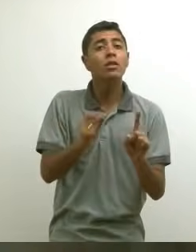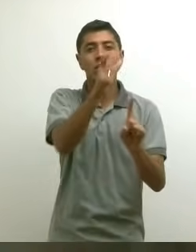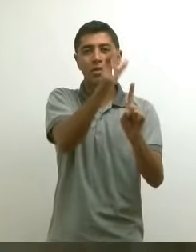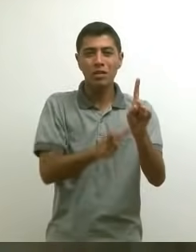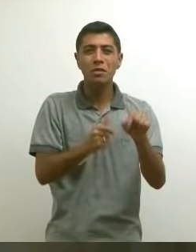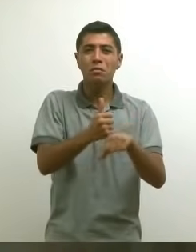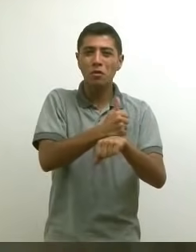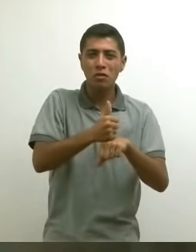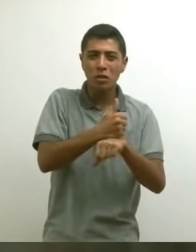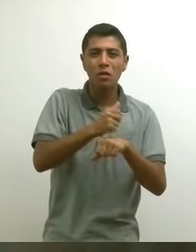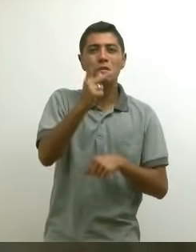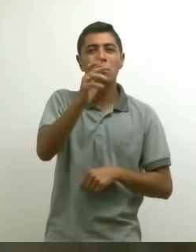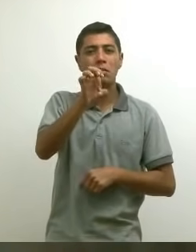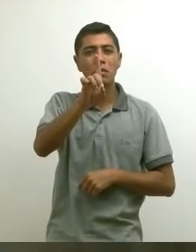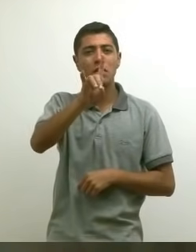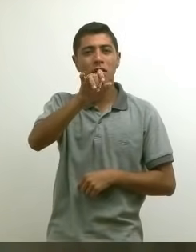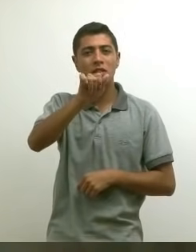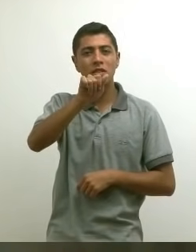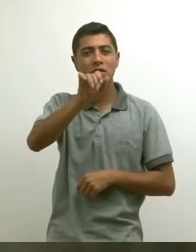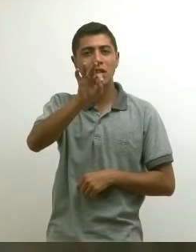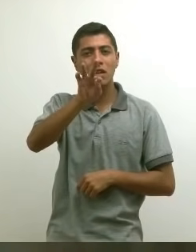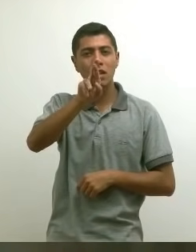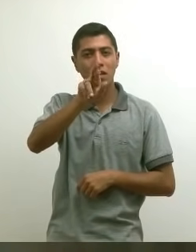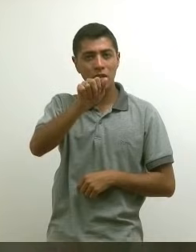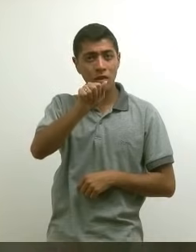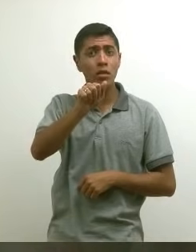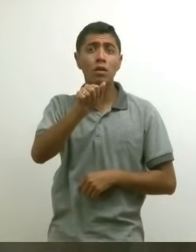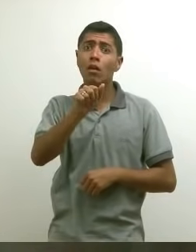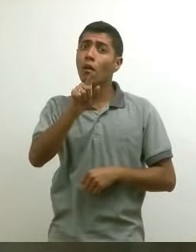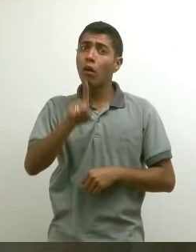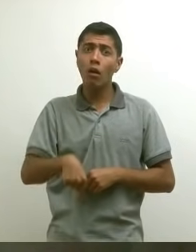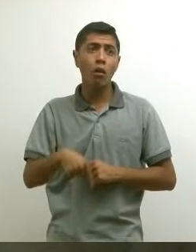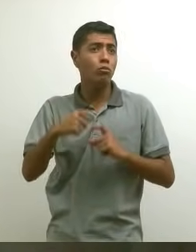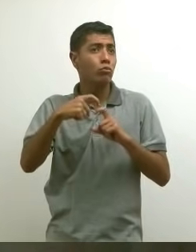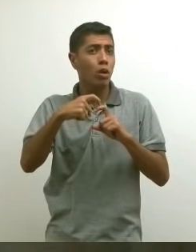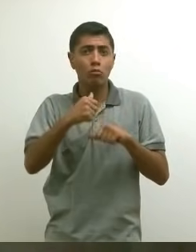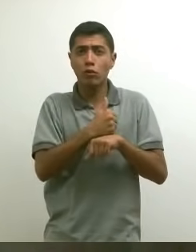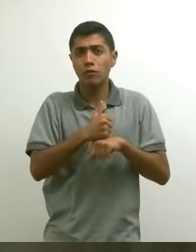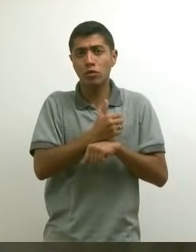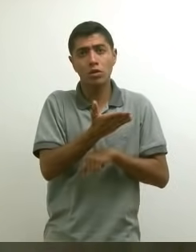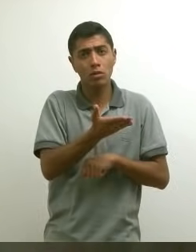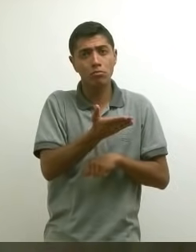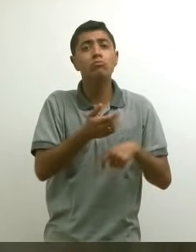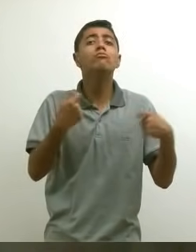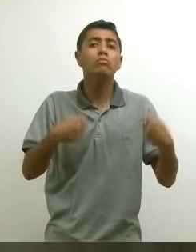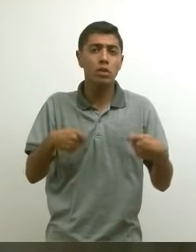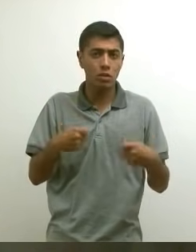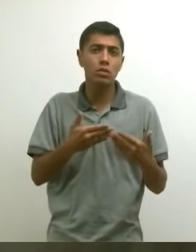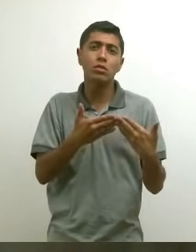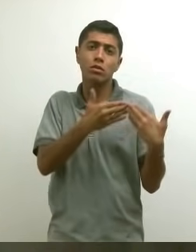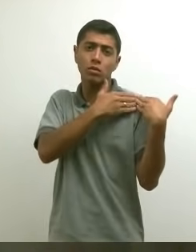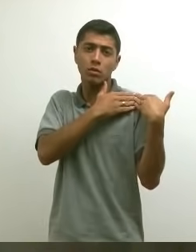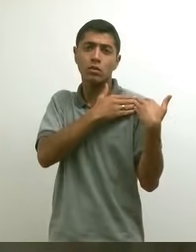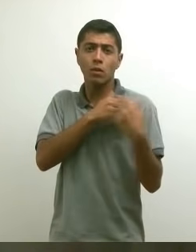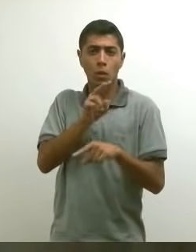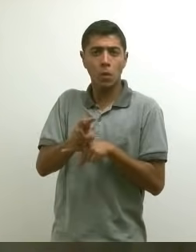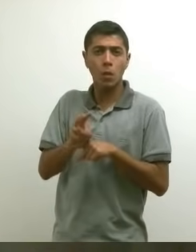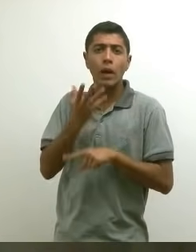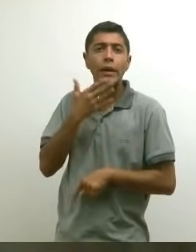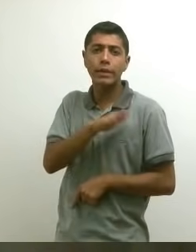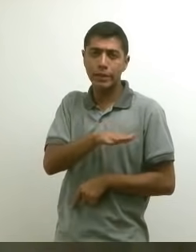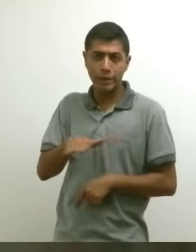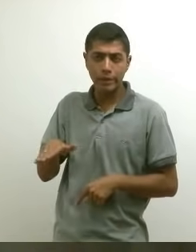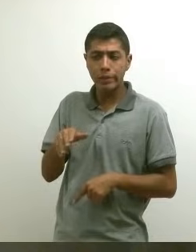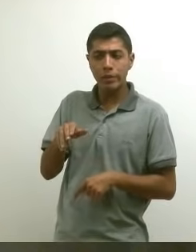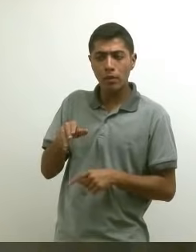diagnosticar e tratar doenças é o mínimo que ele tem que fazer como responsabilidade no entanto